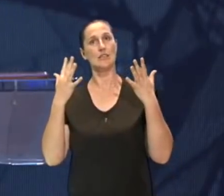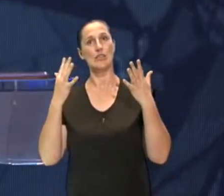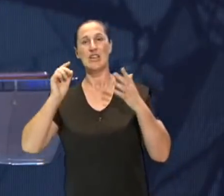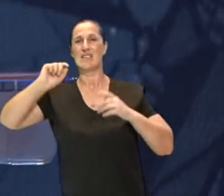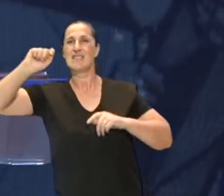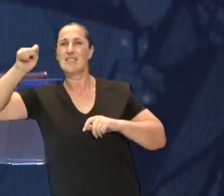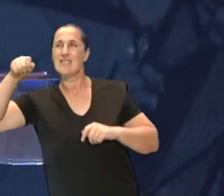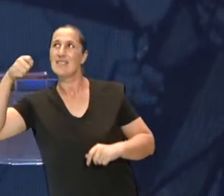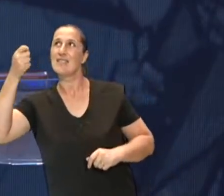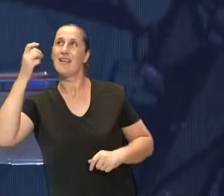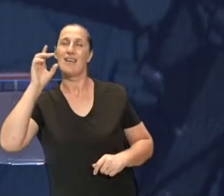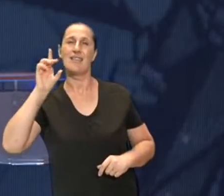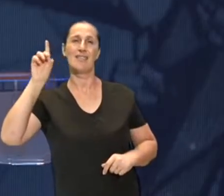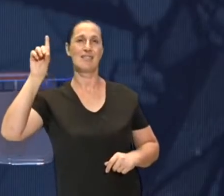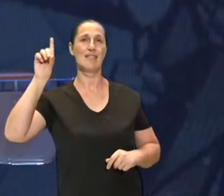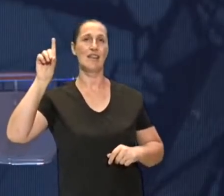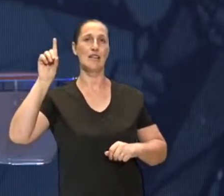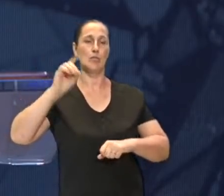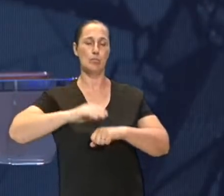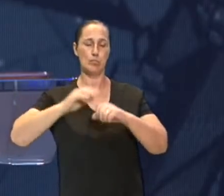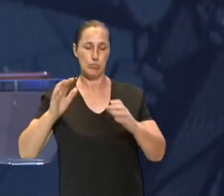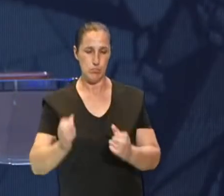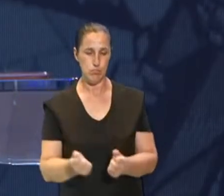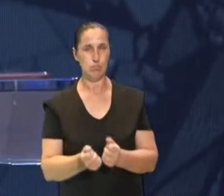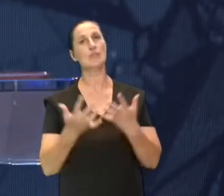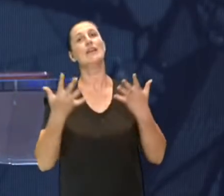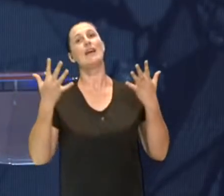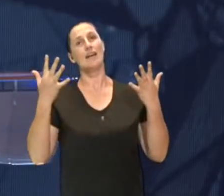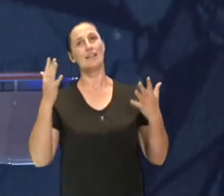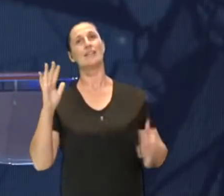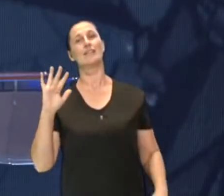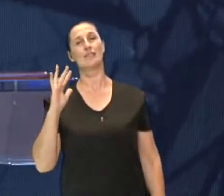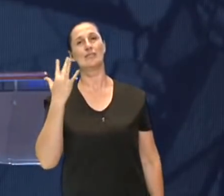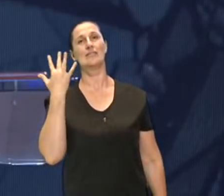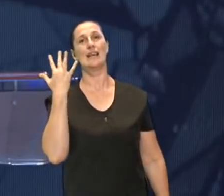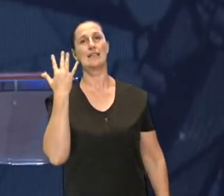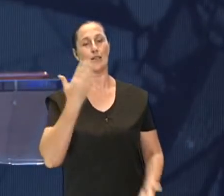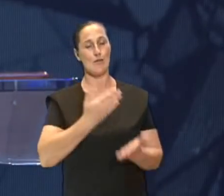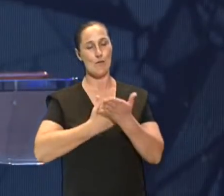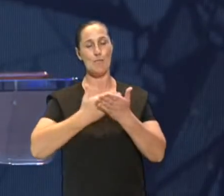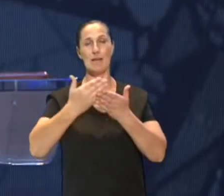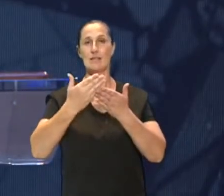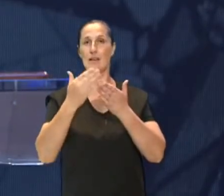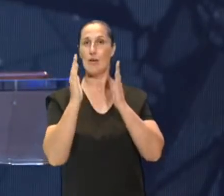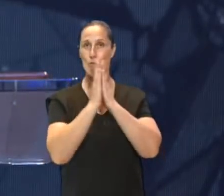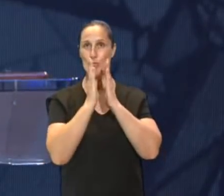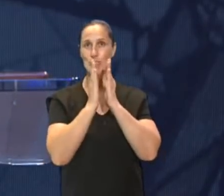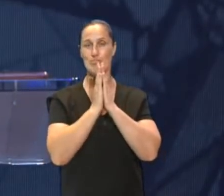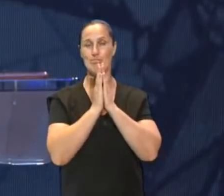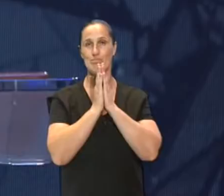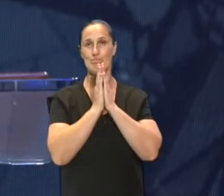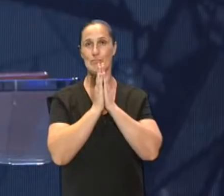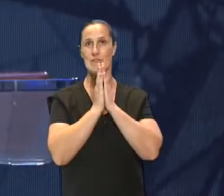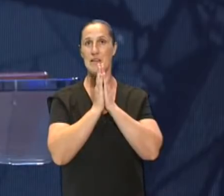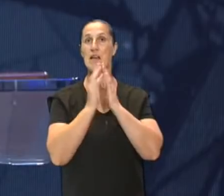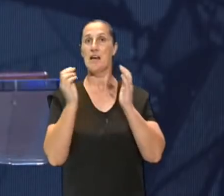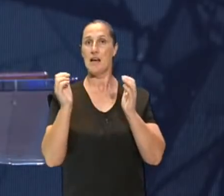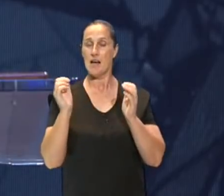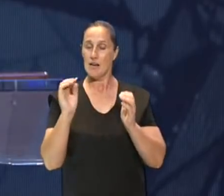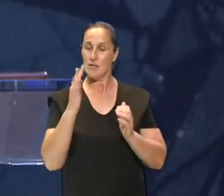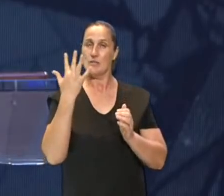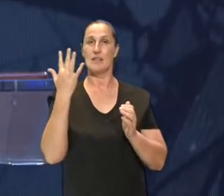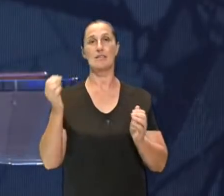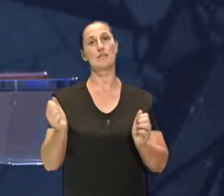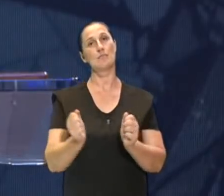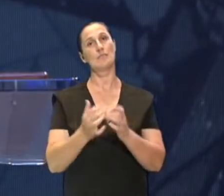sinais de Deus, acontece um milagre quando a gente começa a orar. Acontece um milagre de